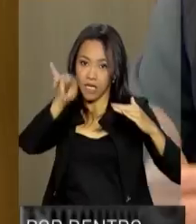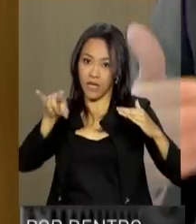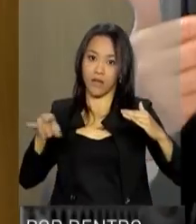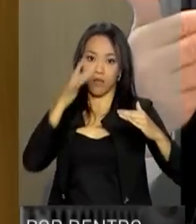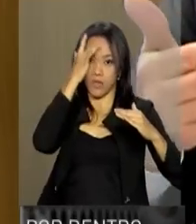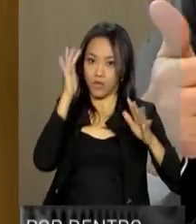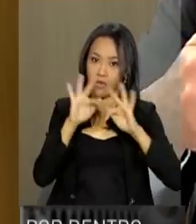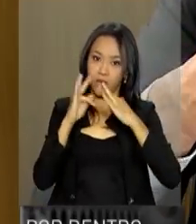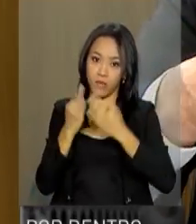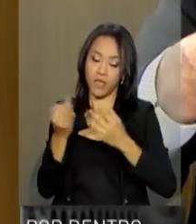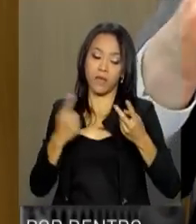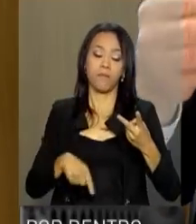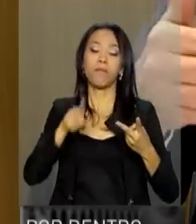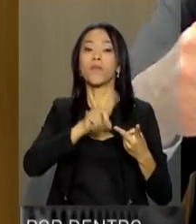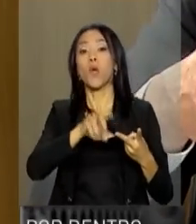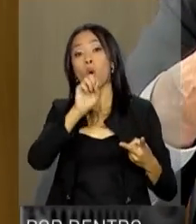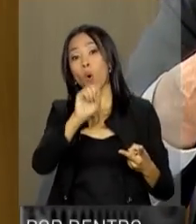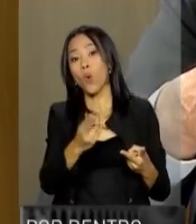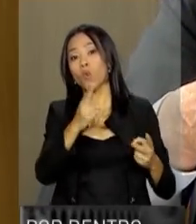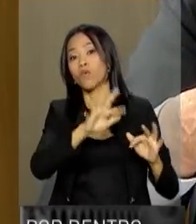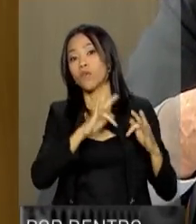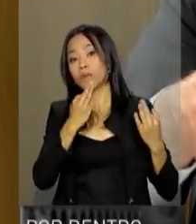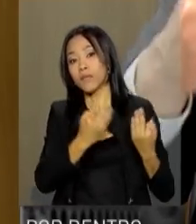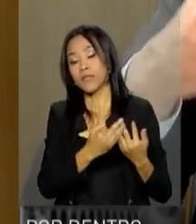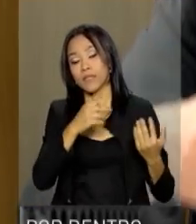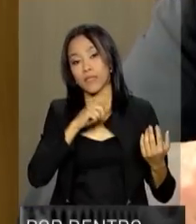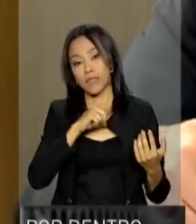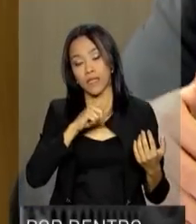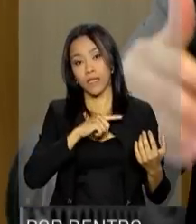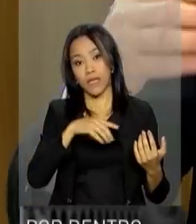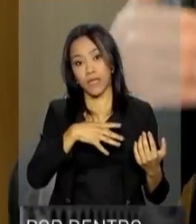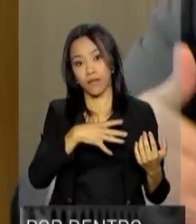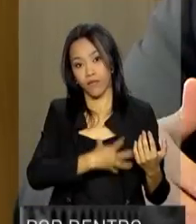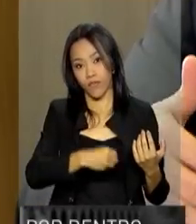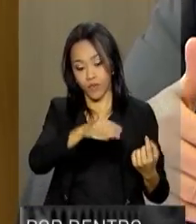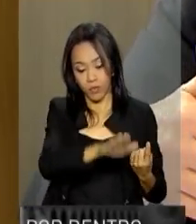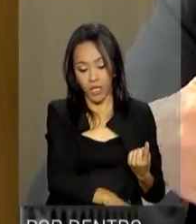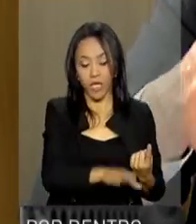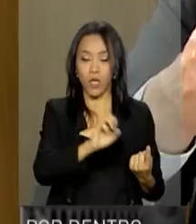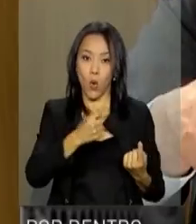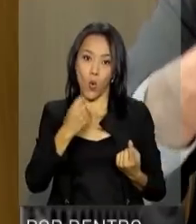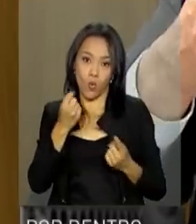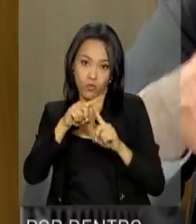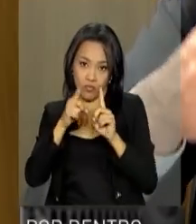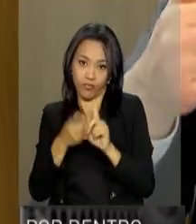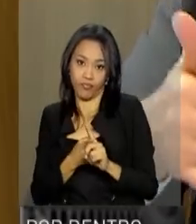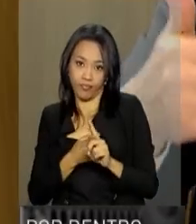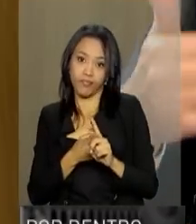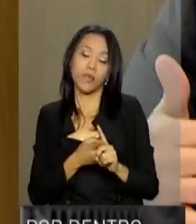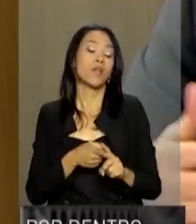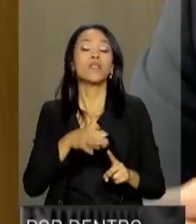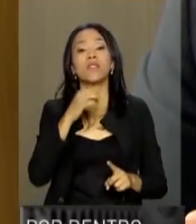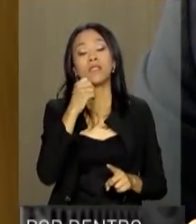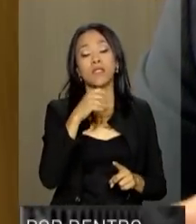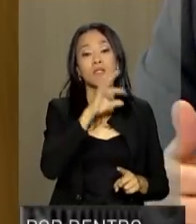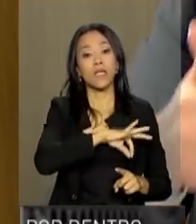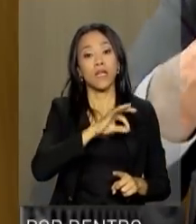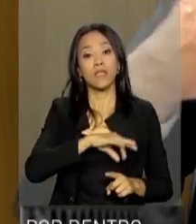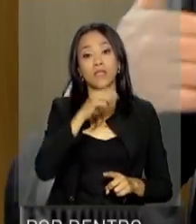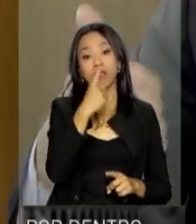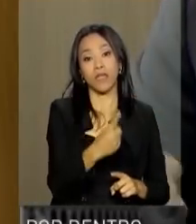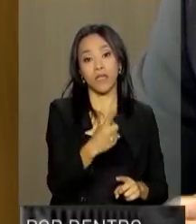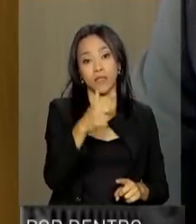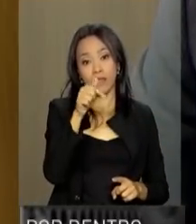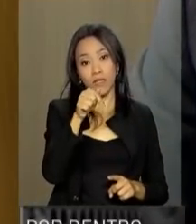e pessoas que têm ou famílias que têm uma renda de com criança pequena gestantes uma renda de 170 reais per capita